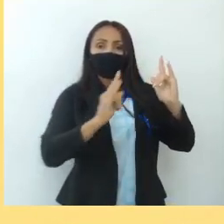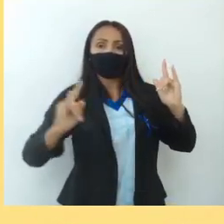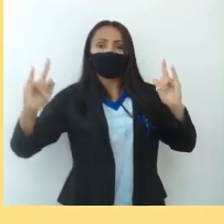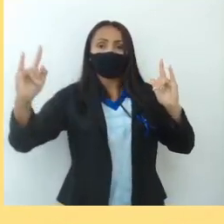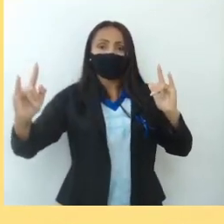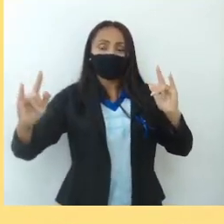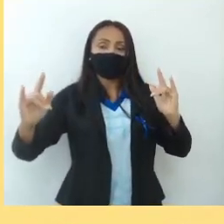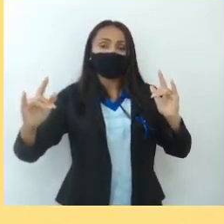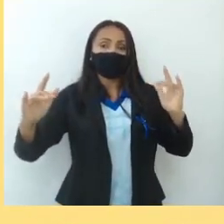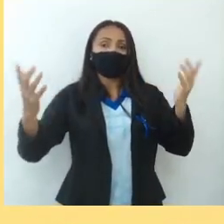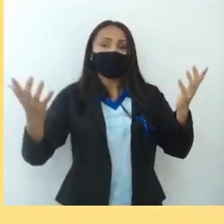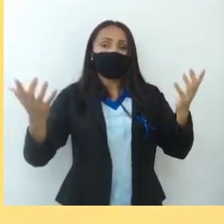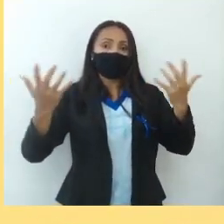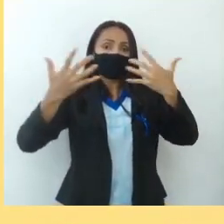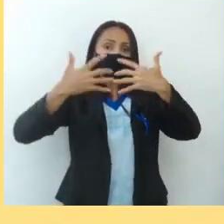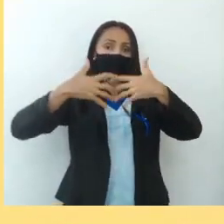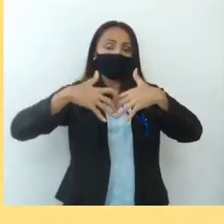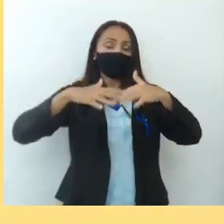terminou sendo